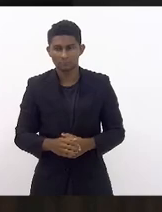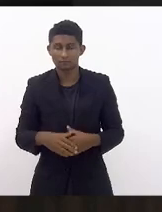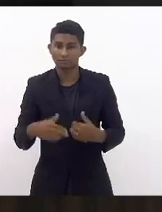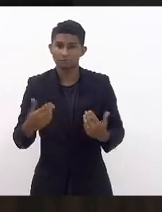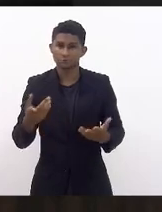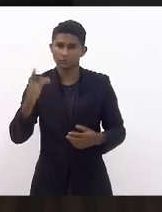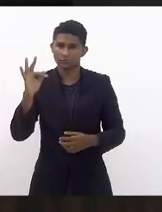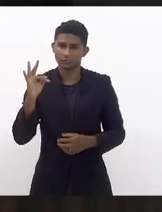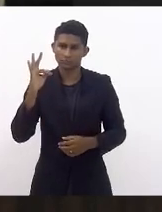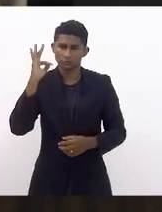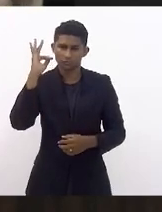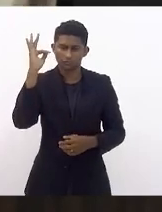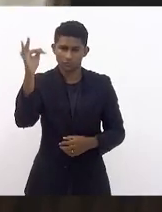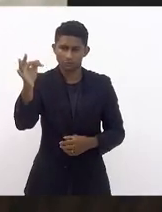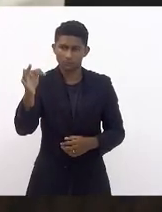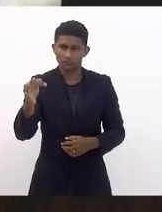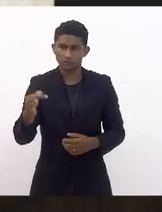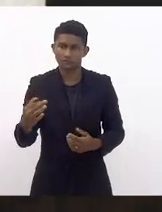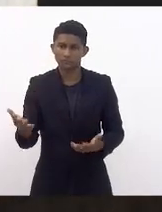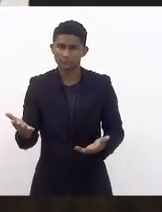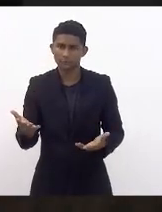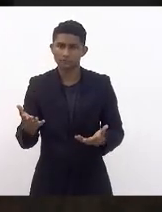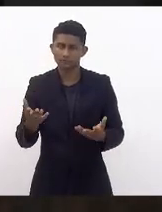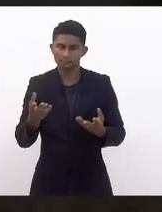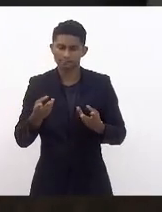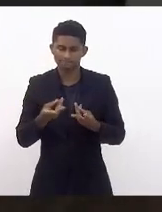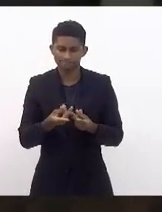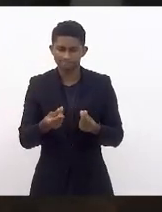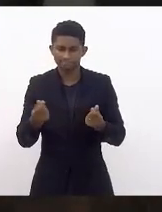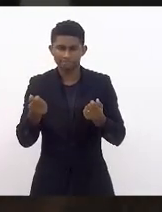porvir, oh, que doce